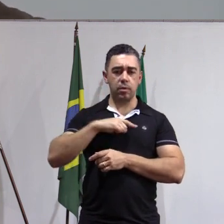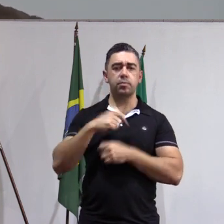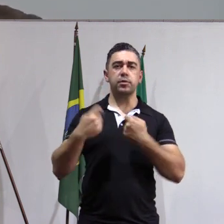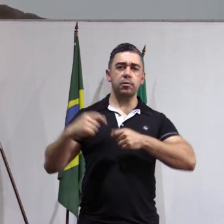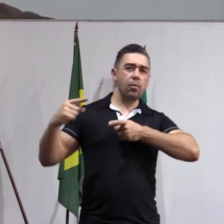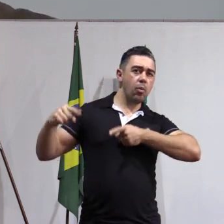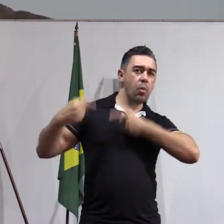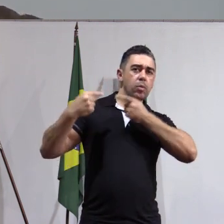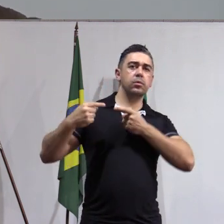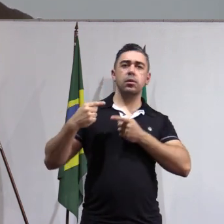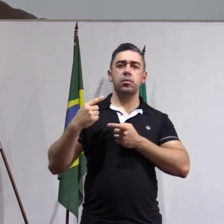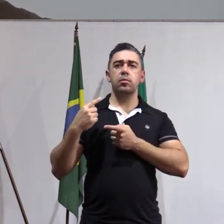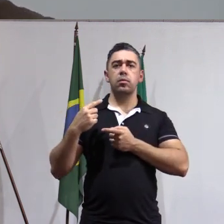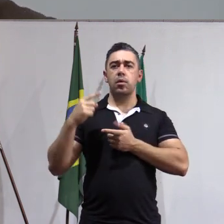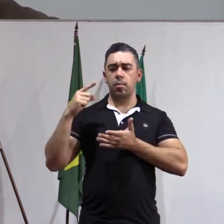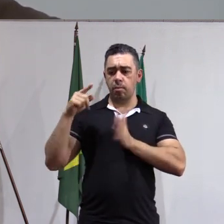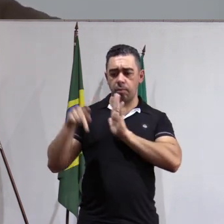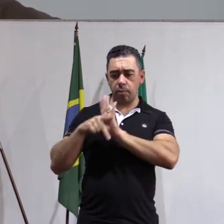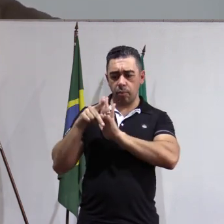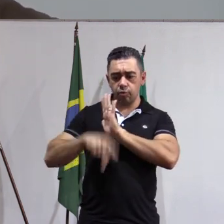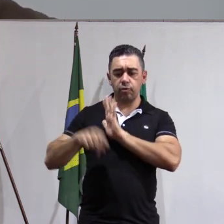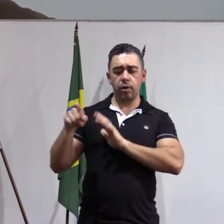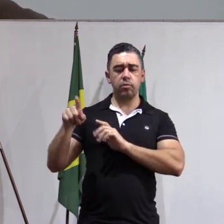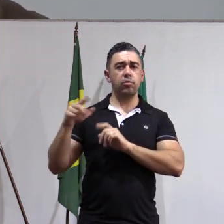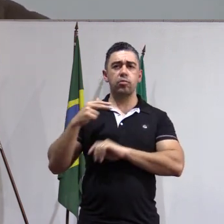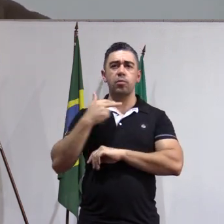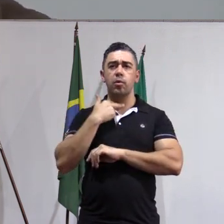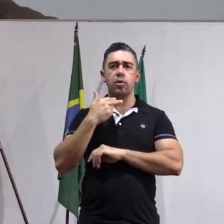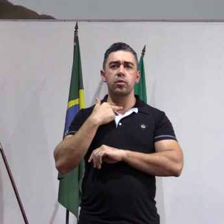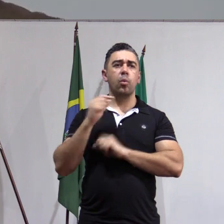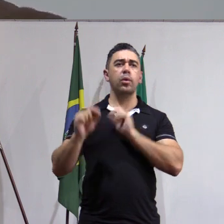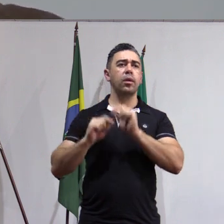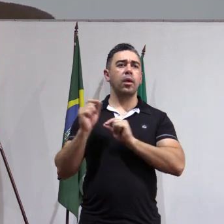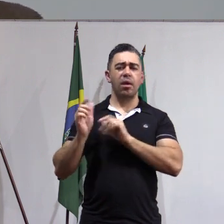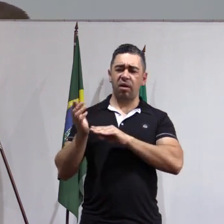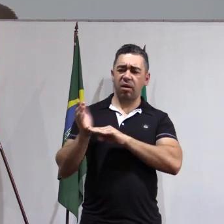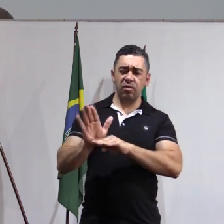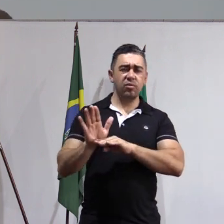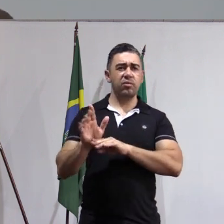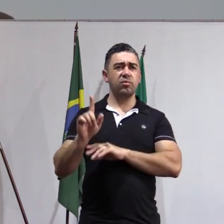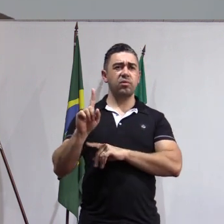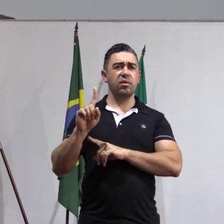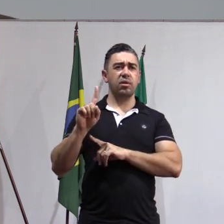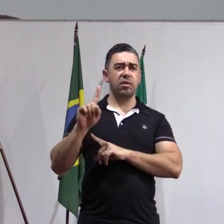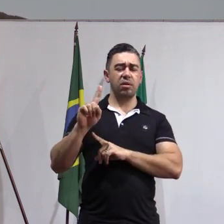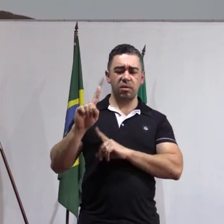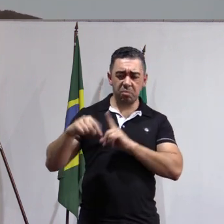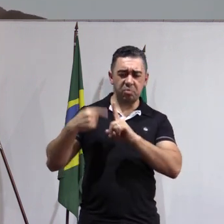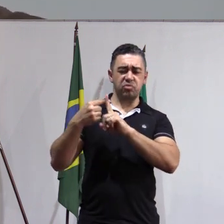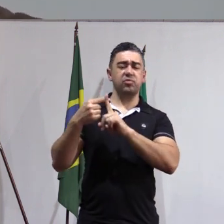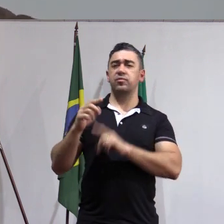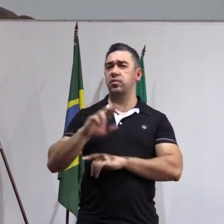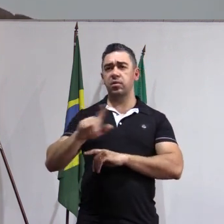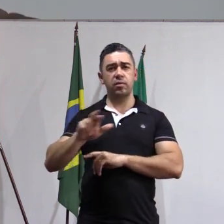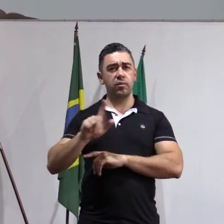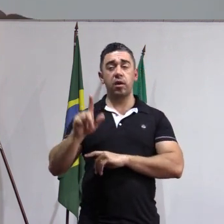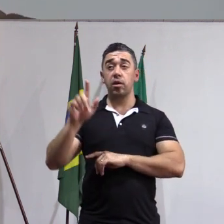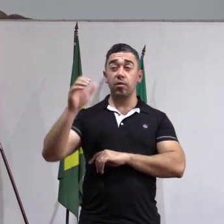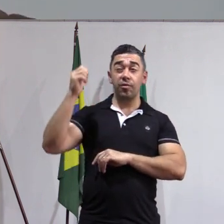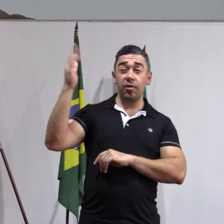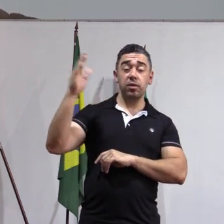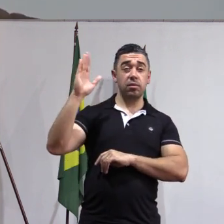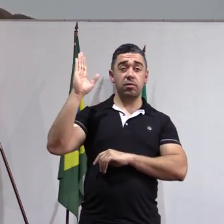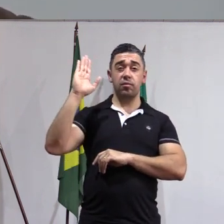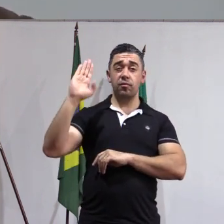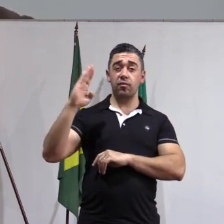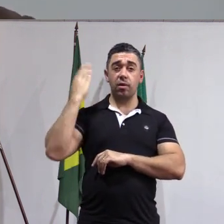esse projeto. Não dá para ter o que estão se chamando aí de colaboracionismo propositivo. Não dá para pôr nada quando quem está do outro lado é mau